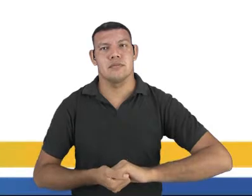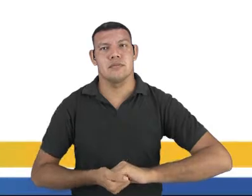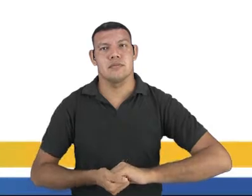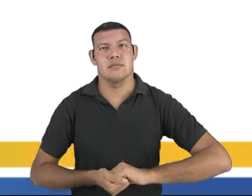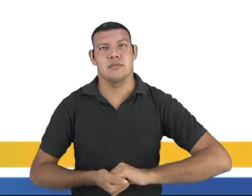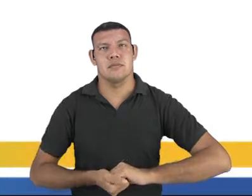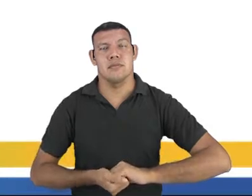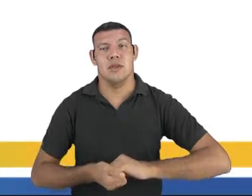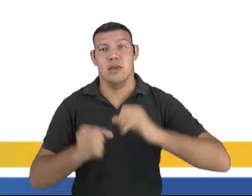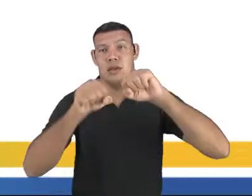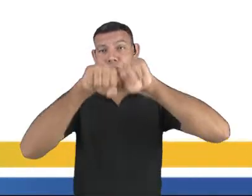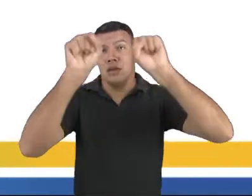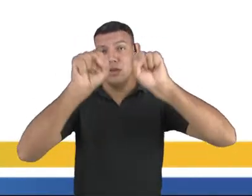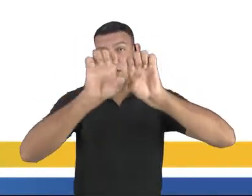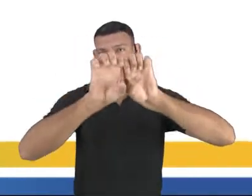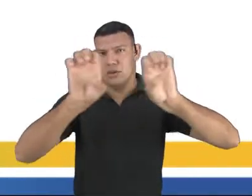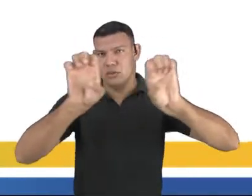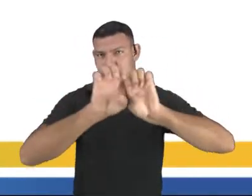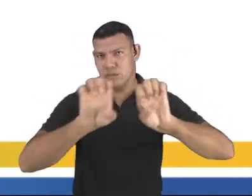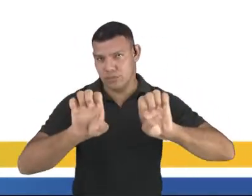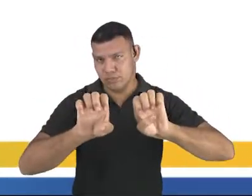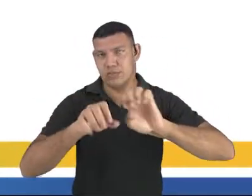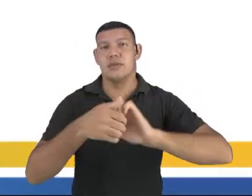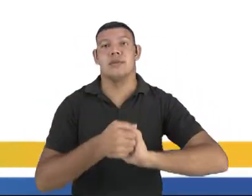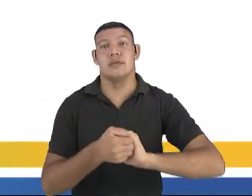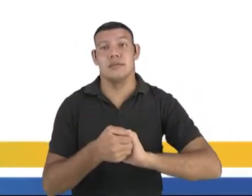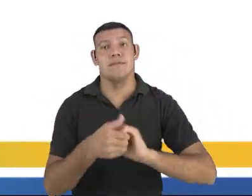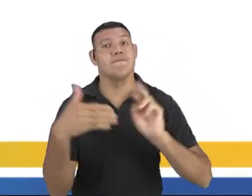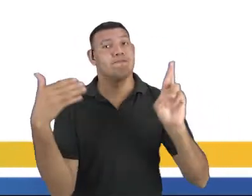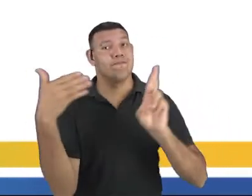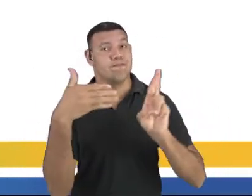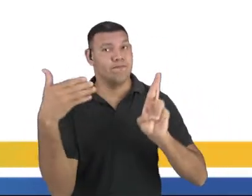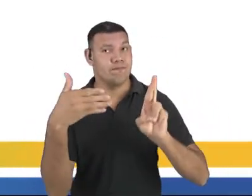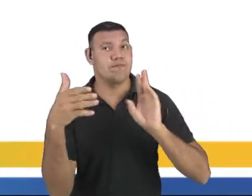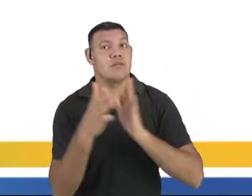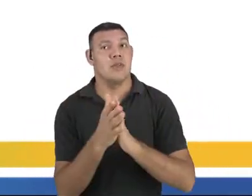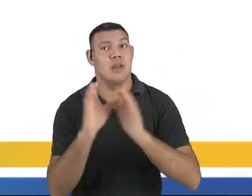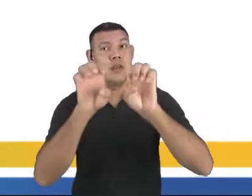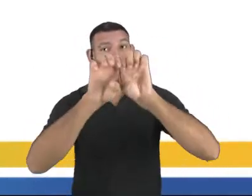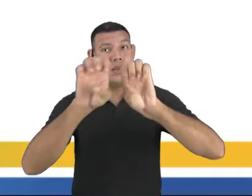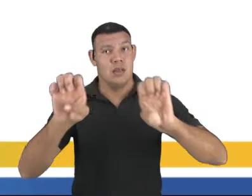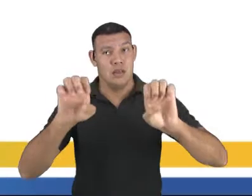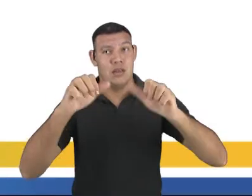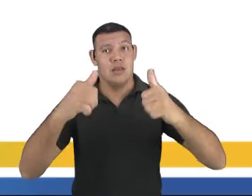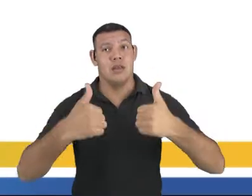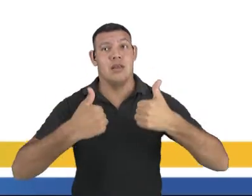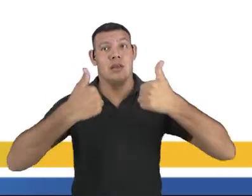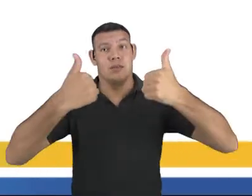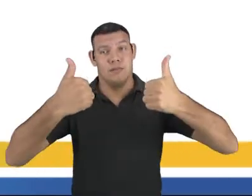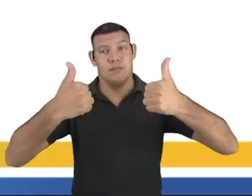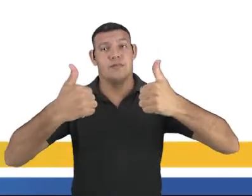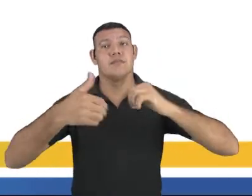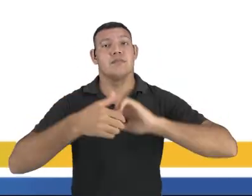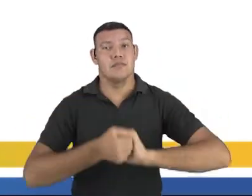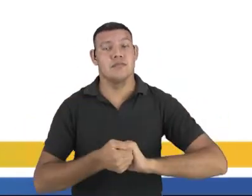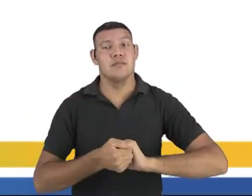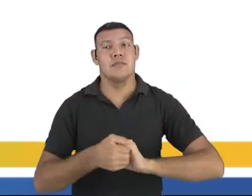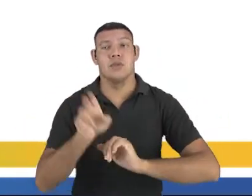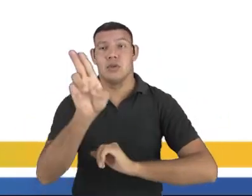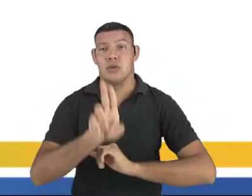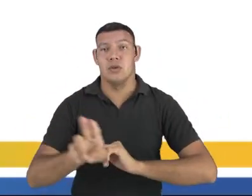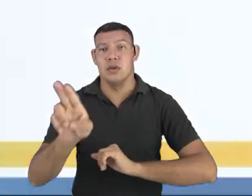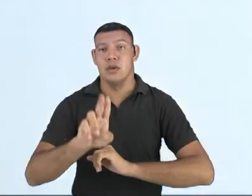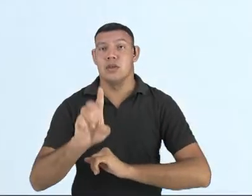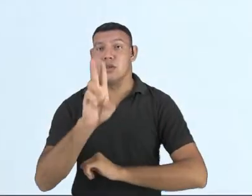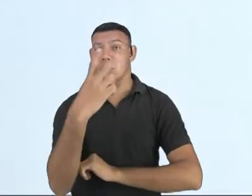e o sistema de equações cremes da está direcionado a equações do equações do 1º grau com duas